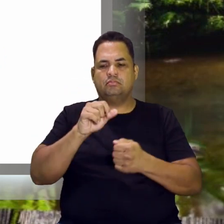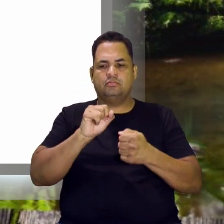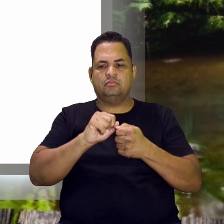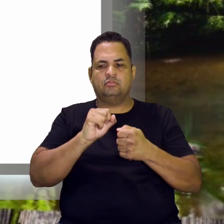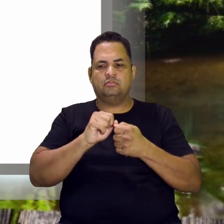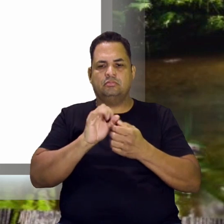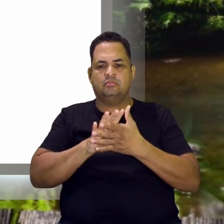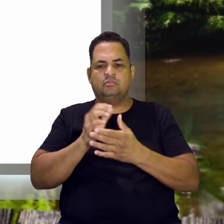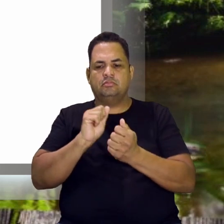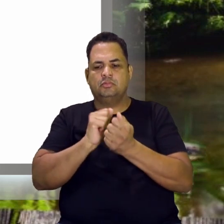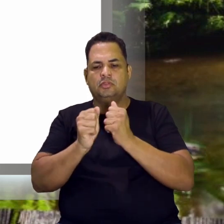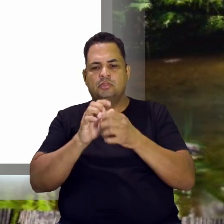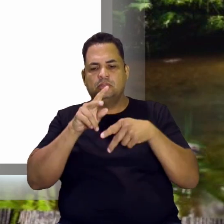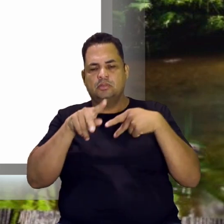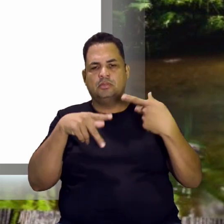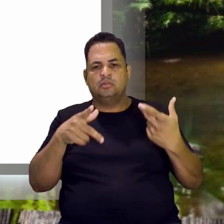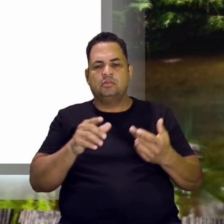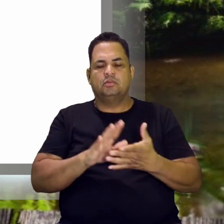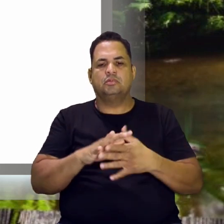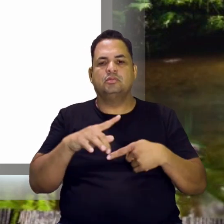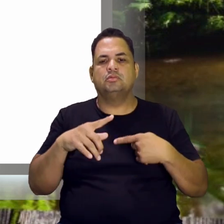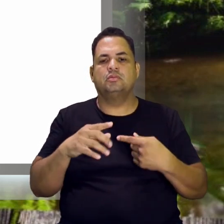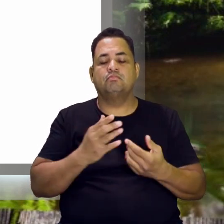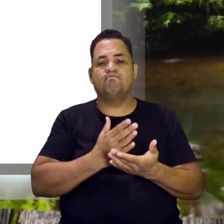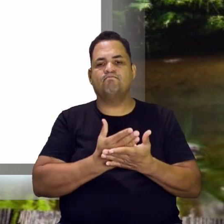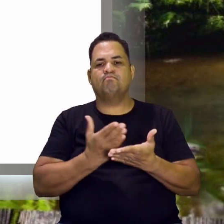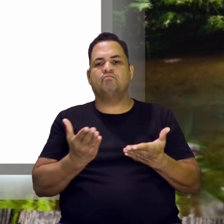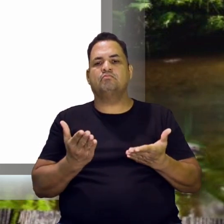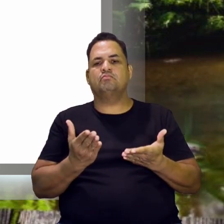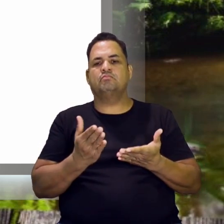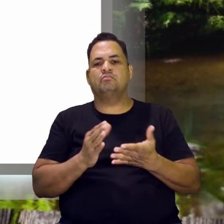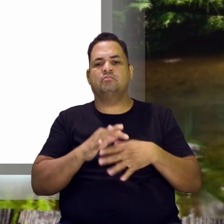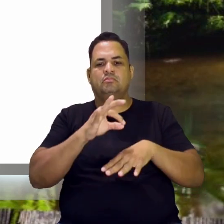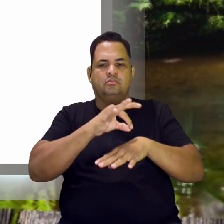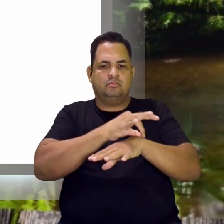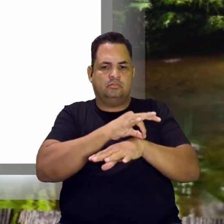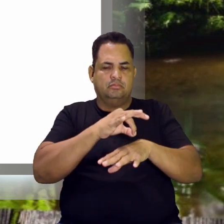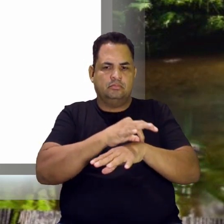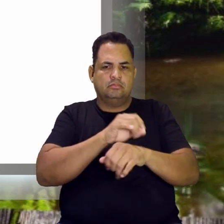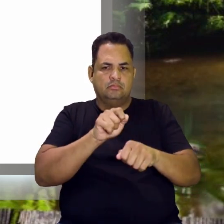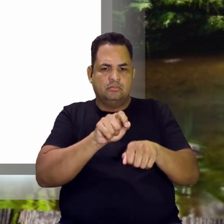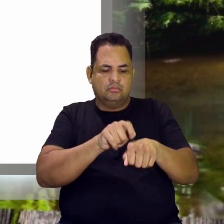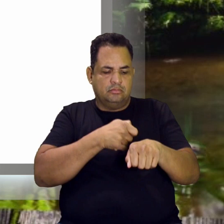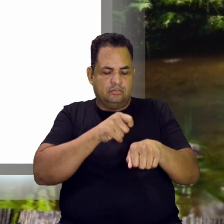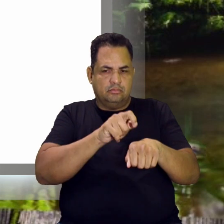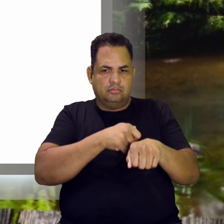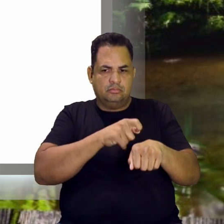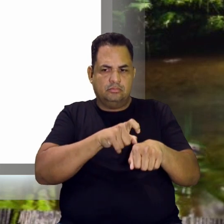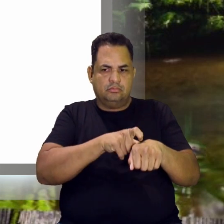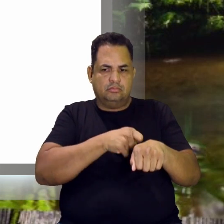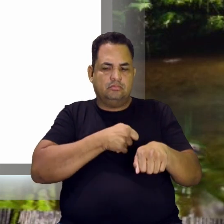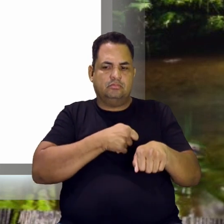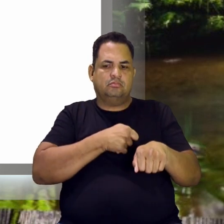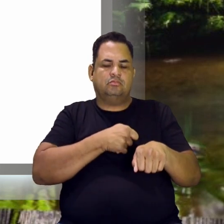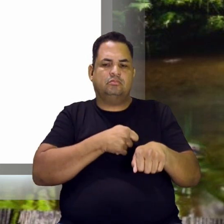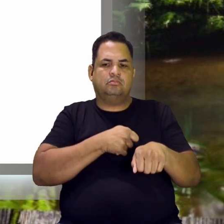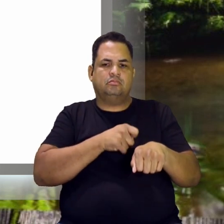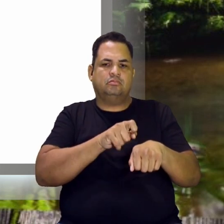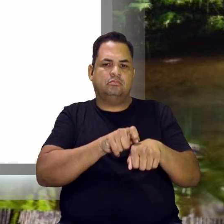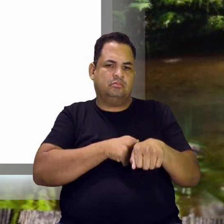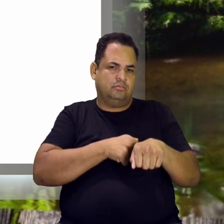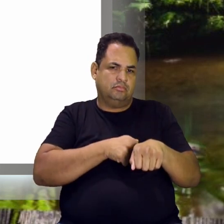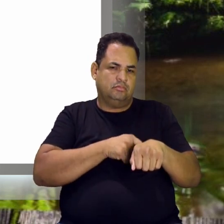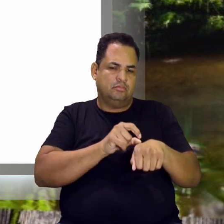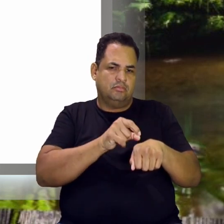controle populacional, enfim. E aí a gente coloca uma dessas escamas e coloca, né? Ou destaca essas escamas e